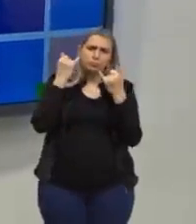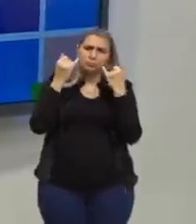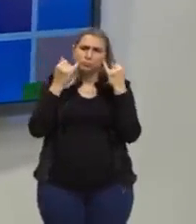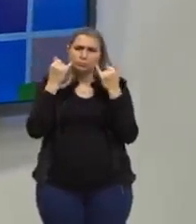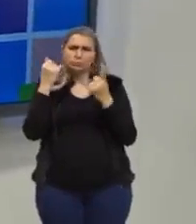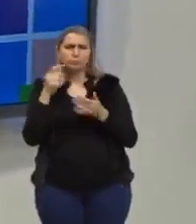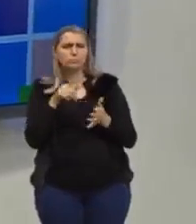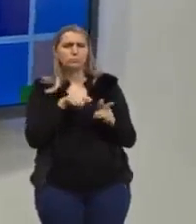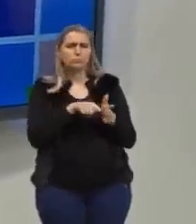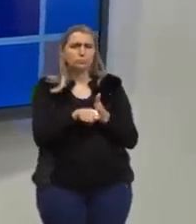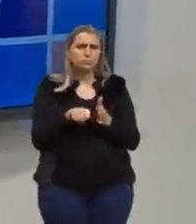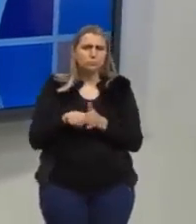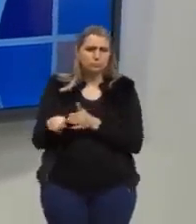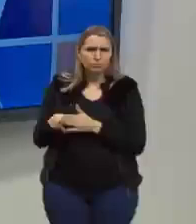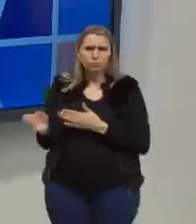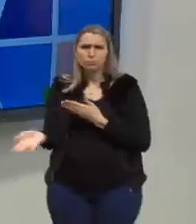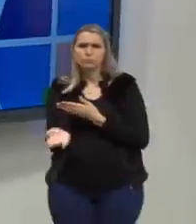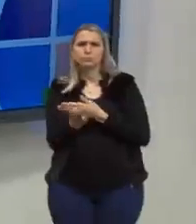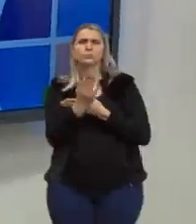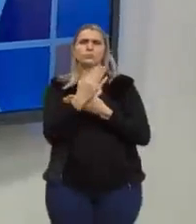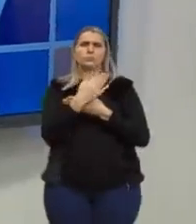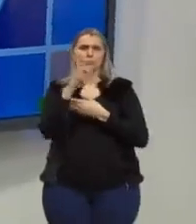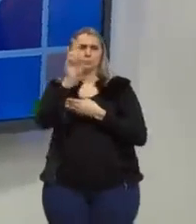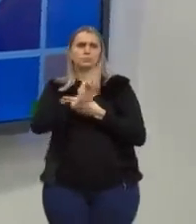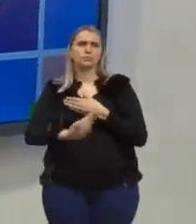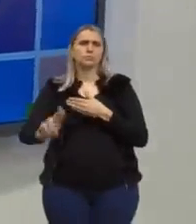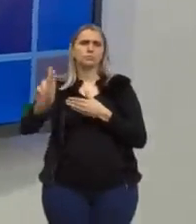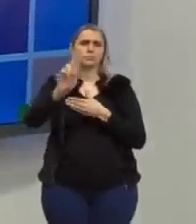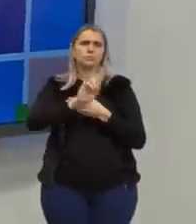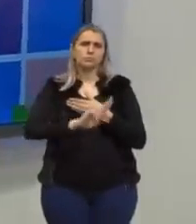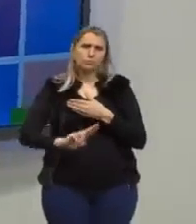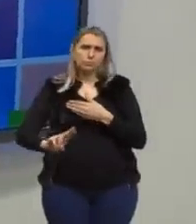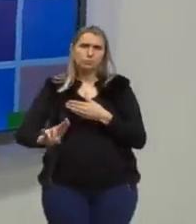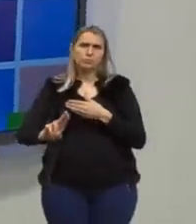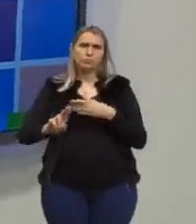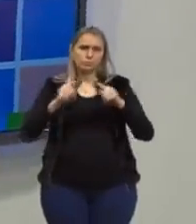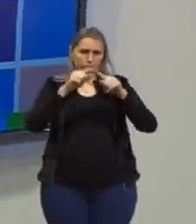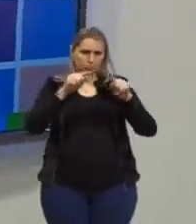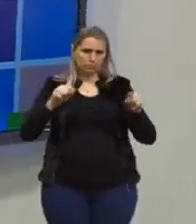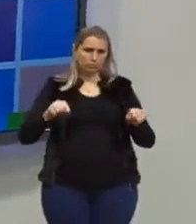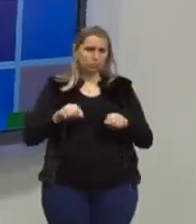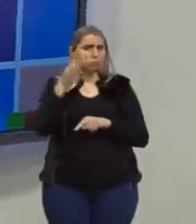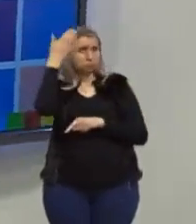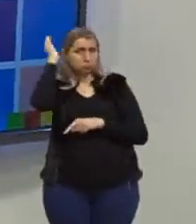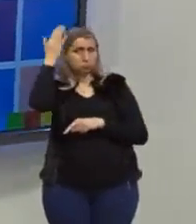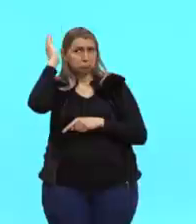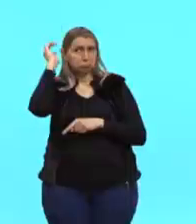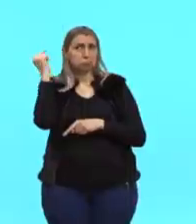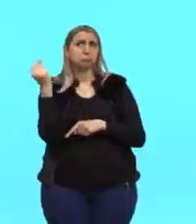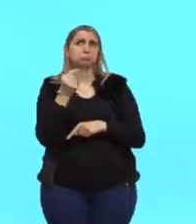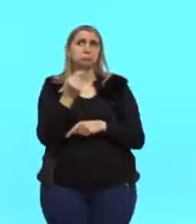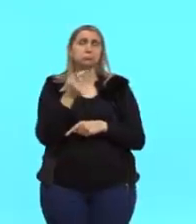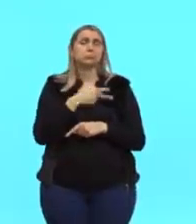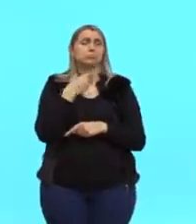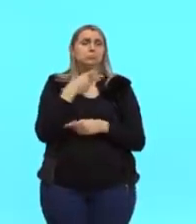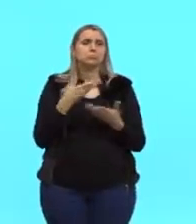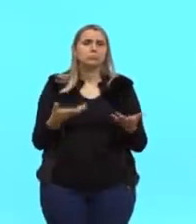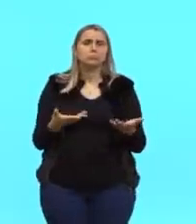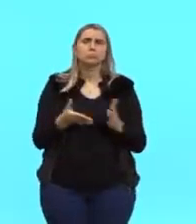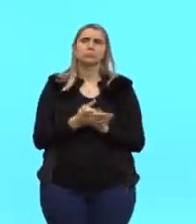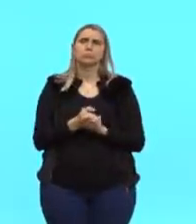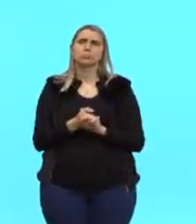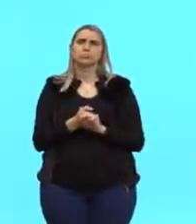ali no problema já me ajudam a usar o triângulo pitagórico. Então, é sobre ele que a gente vai falar. Quem é